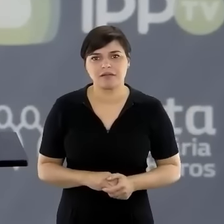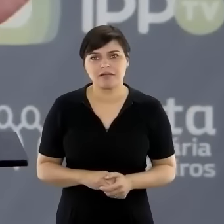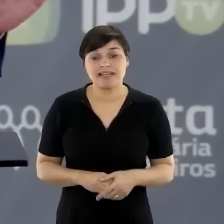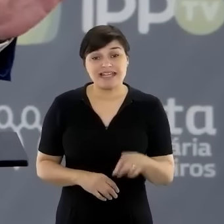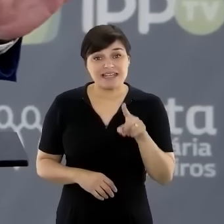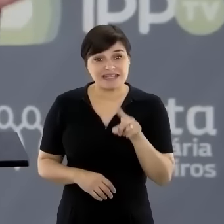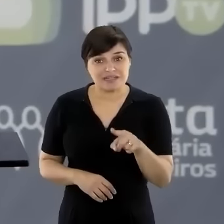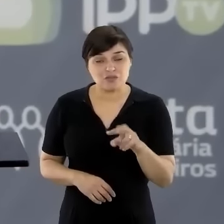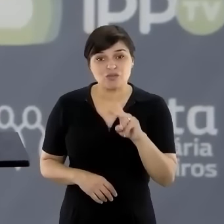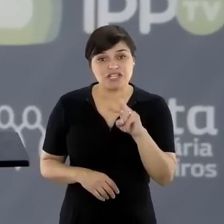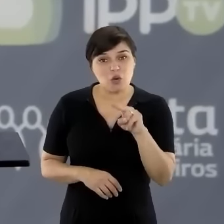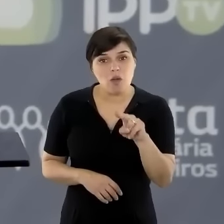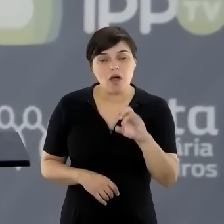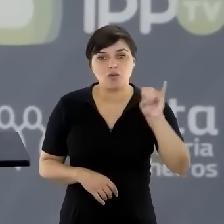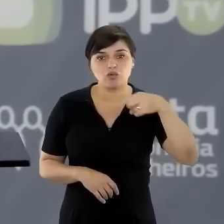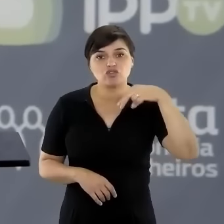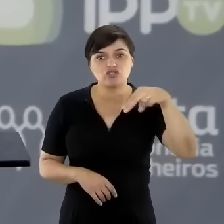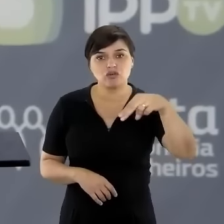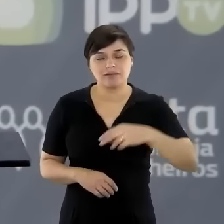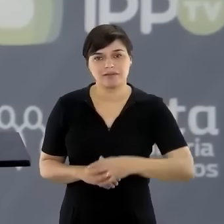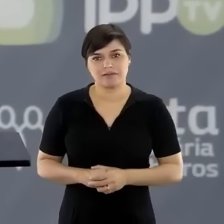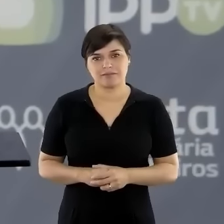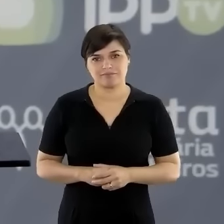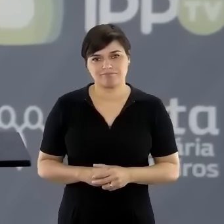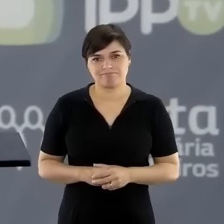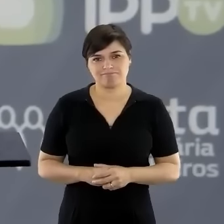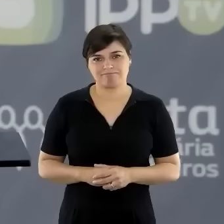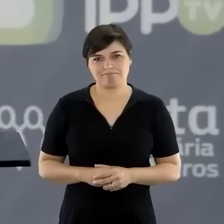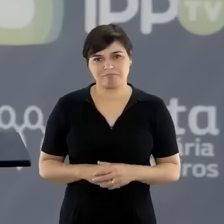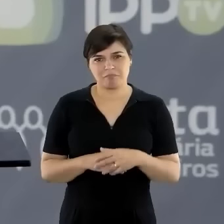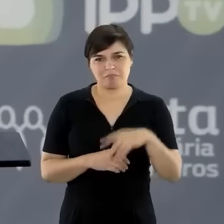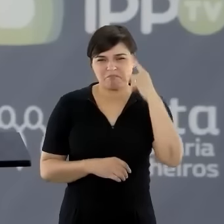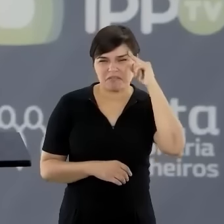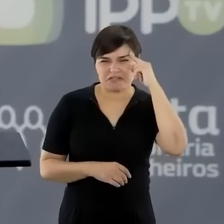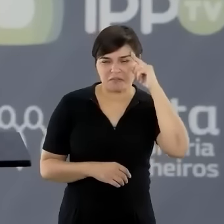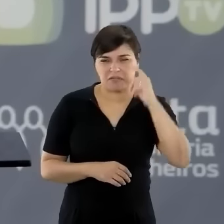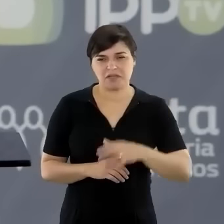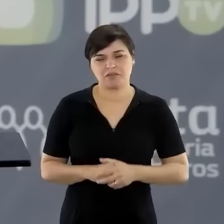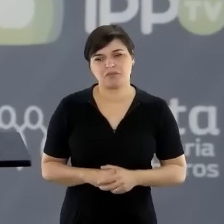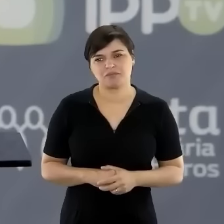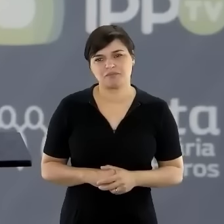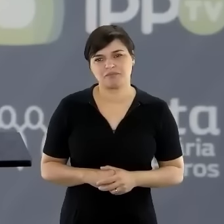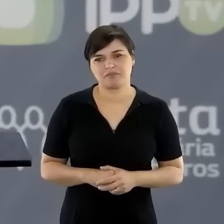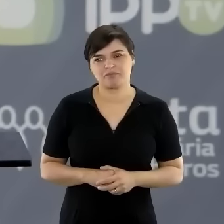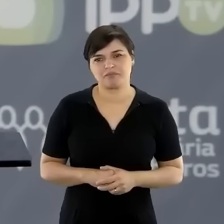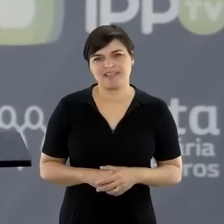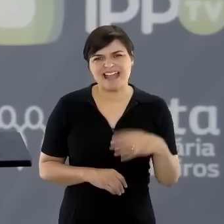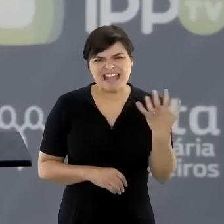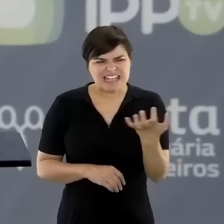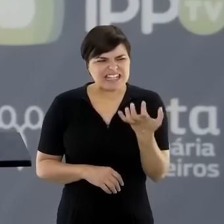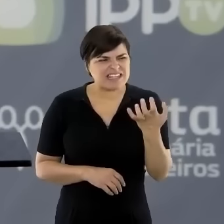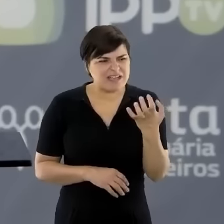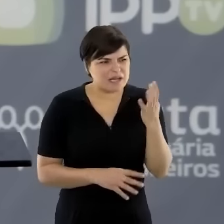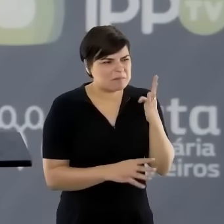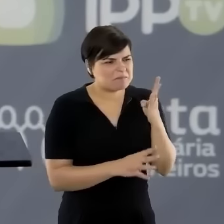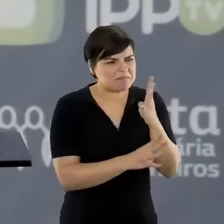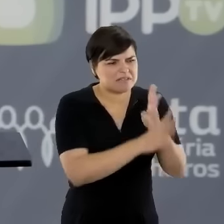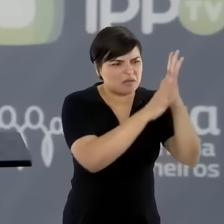valor mas coisas T muito valor se for para alçar alcançar coisas eu mato eu